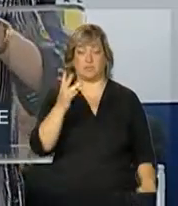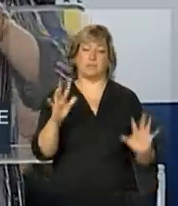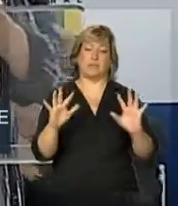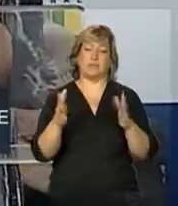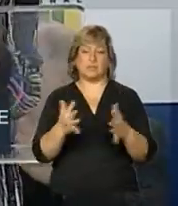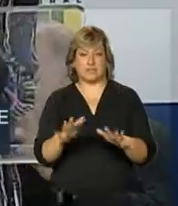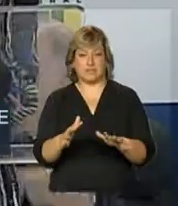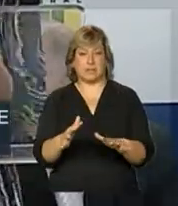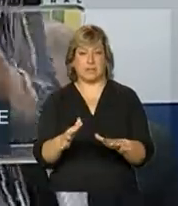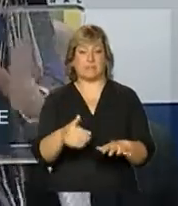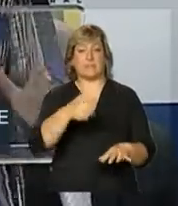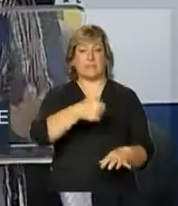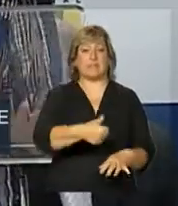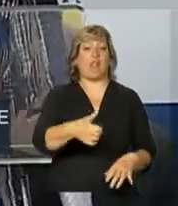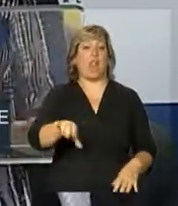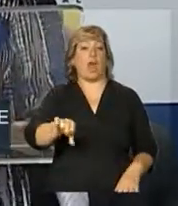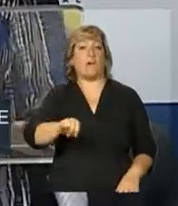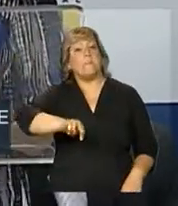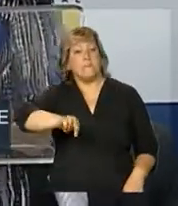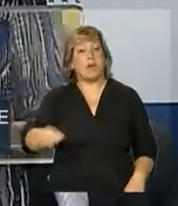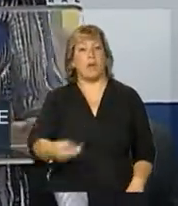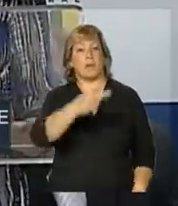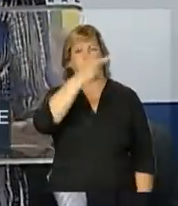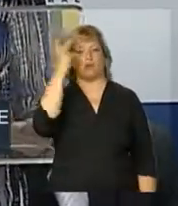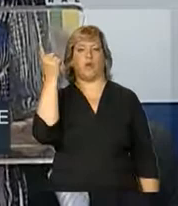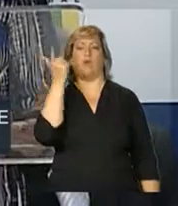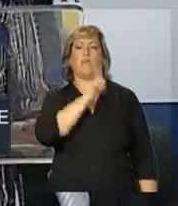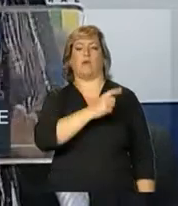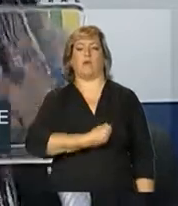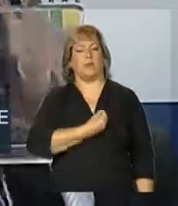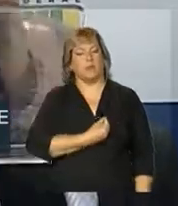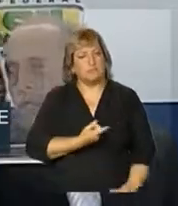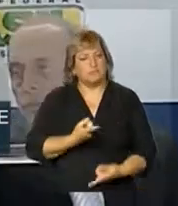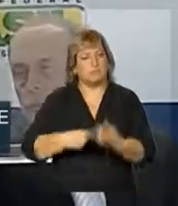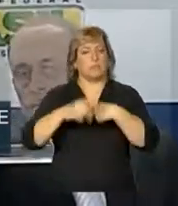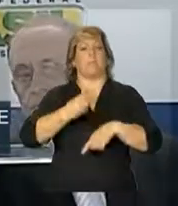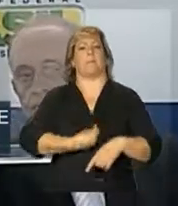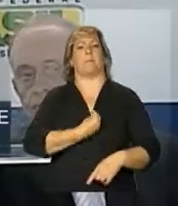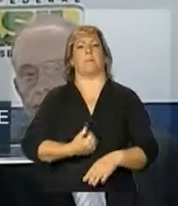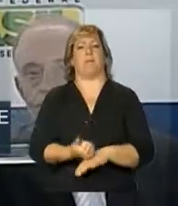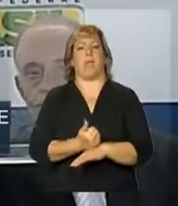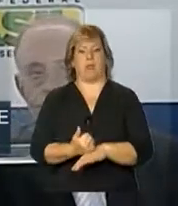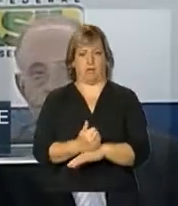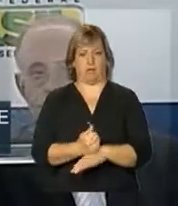torno de 19 milhões de pessoas. Mas